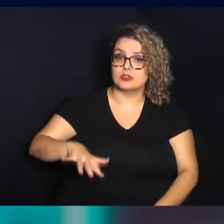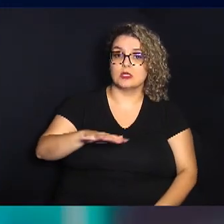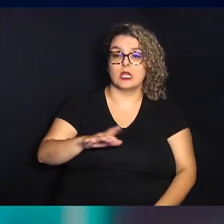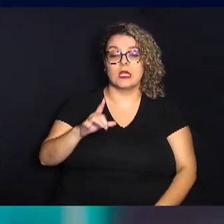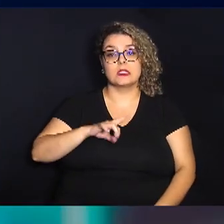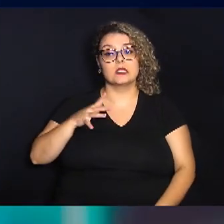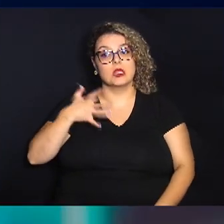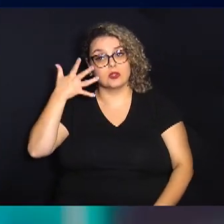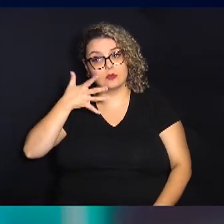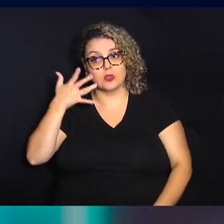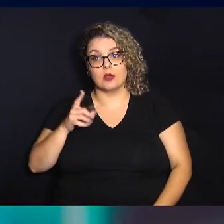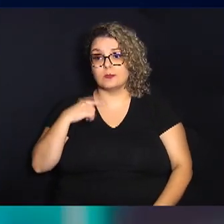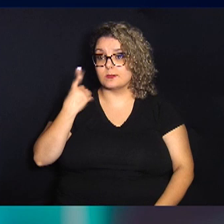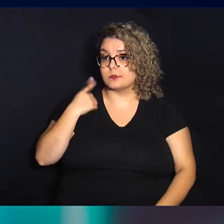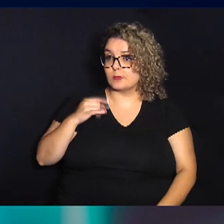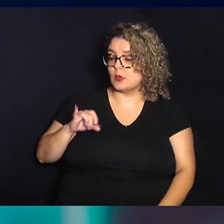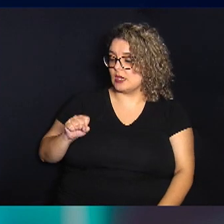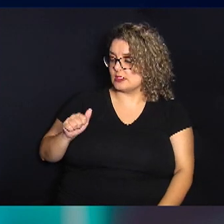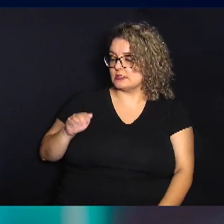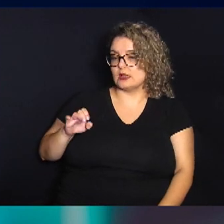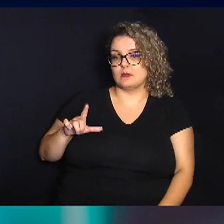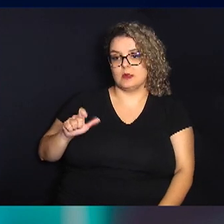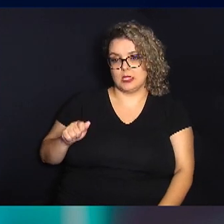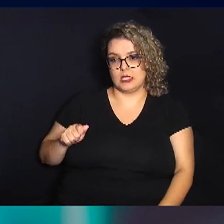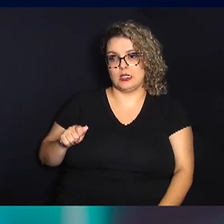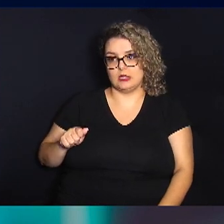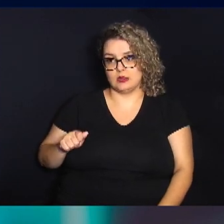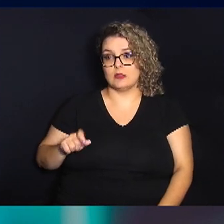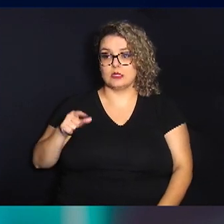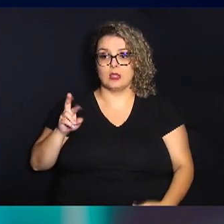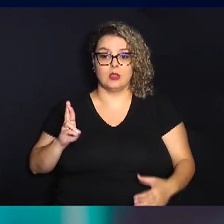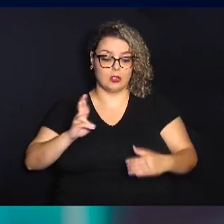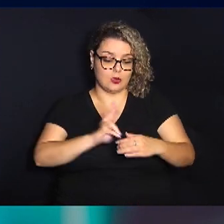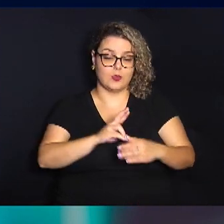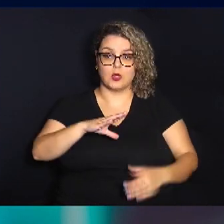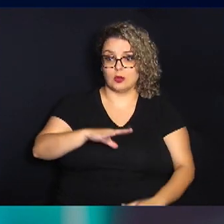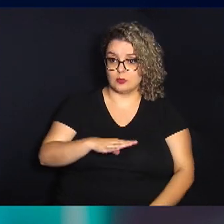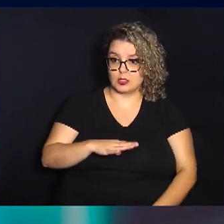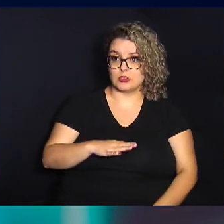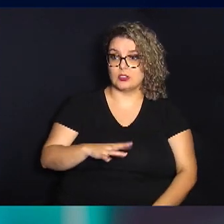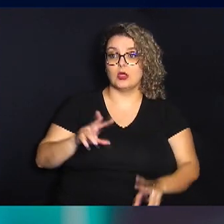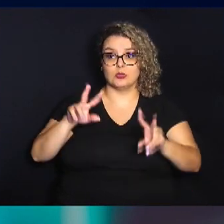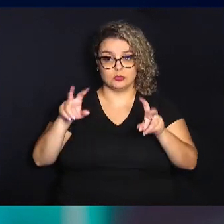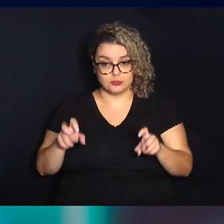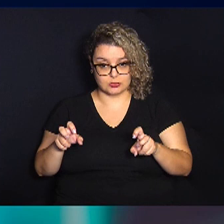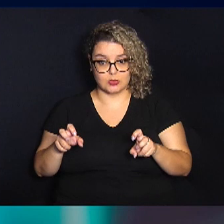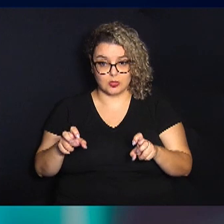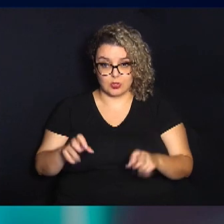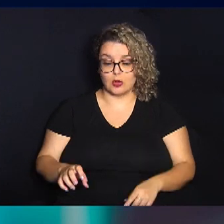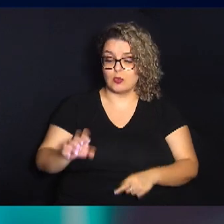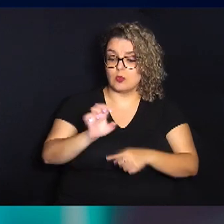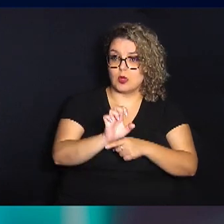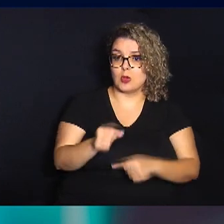uma palestra da advogada Isabela Vieira do Nascimento, procuradora municipal, com o tema "Por um Estado